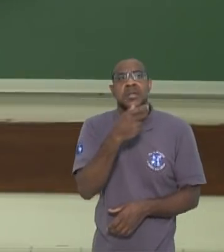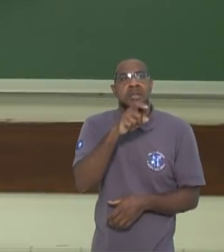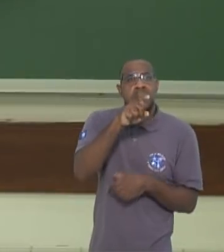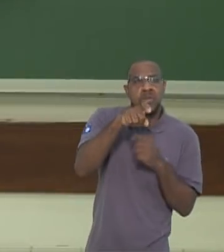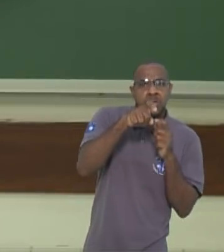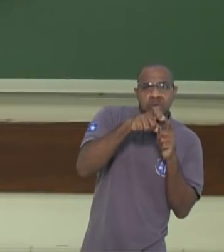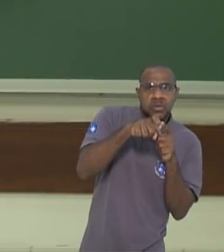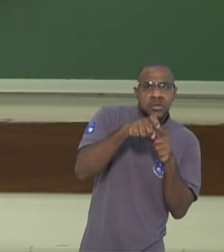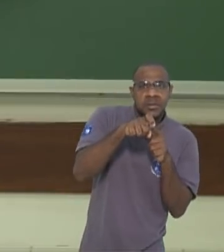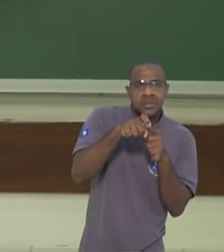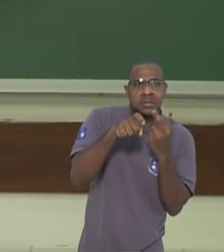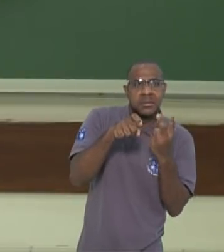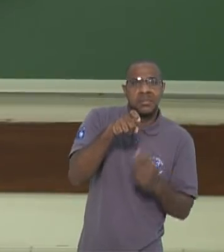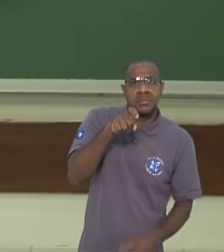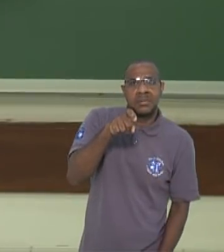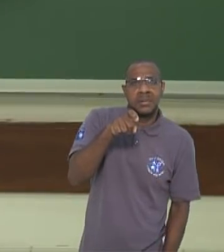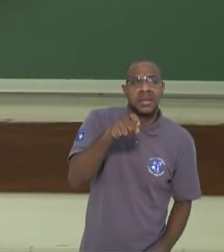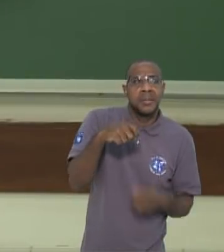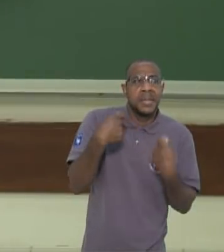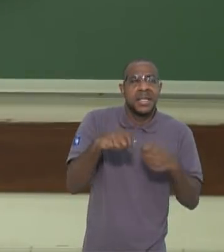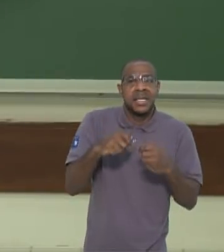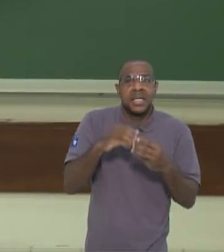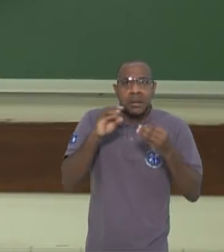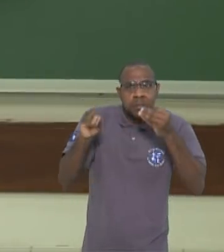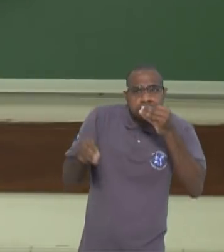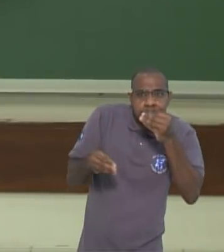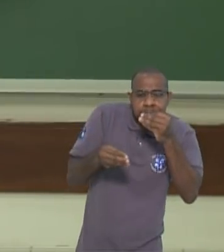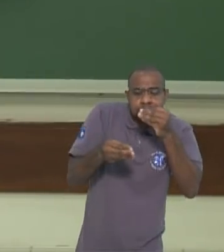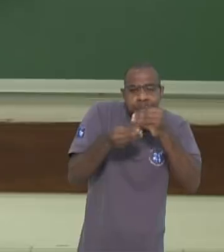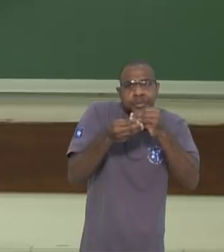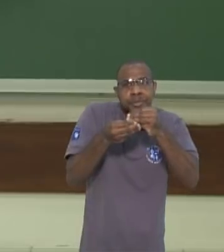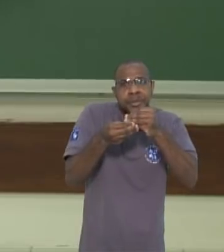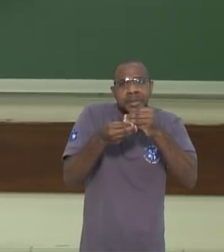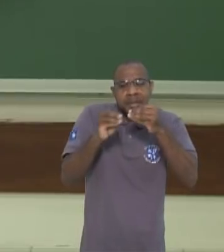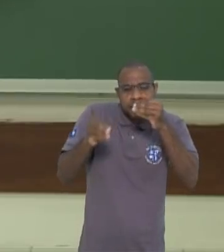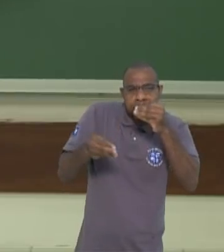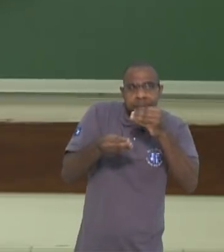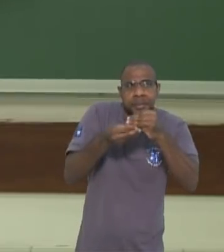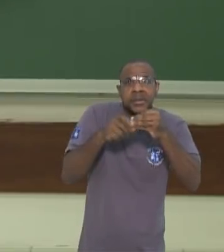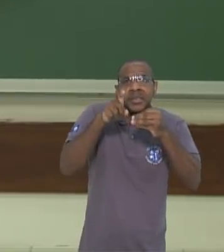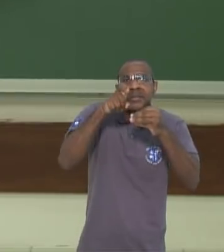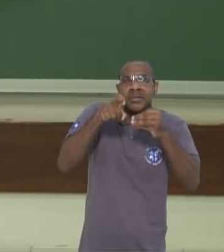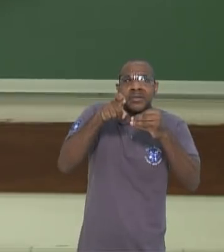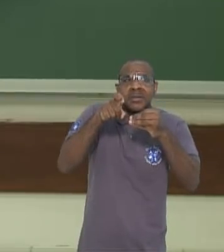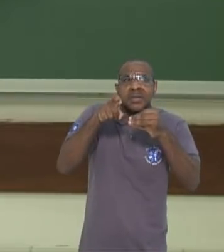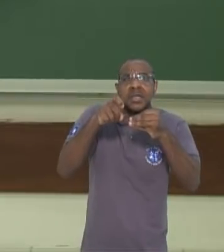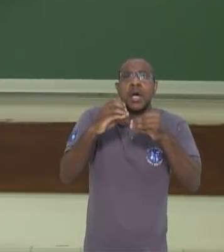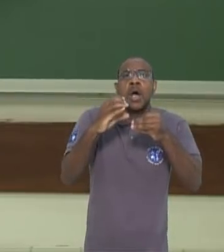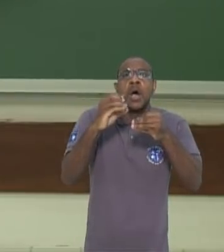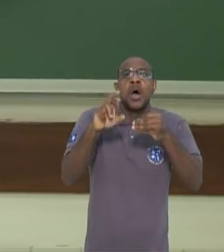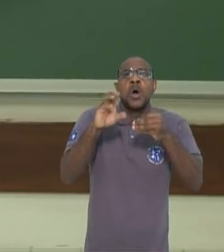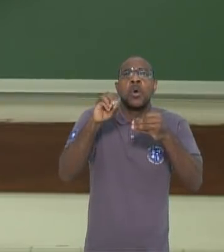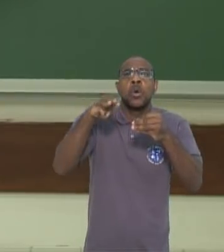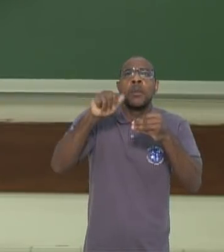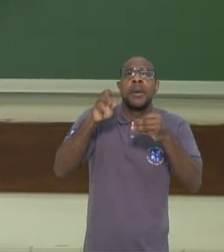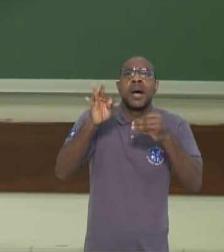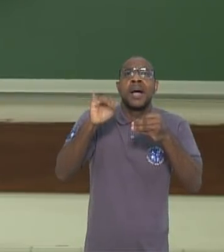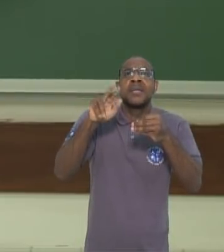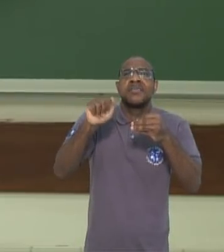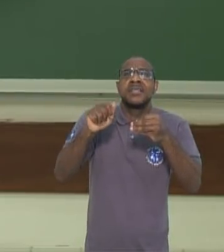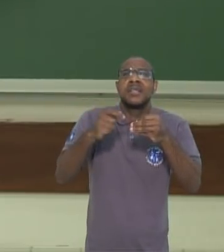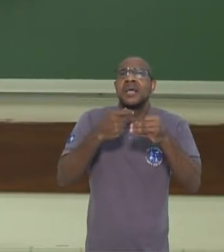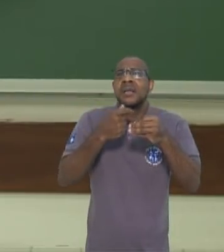precisam fazer uma compensação de dose e que elas inativam o X, que a gente chama de cromatina sexual ou de corpúsculo de